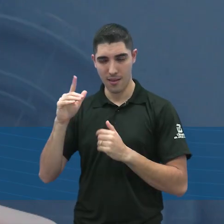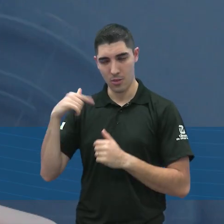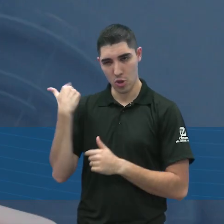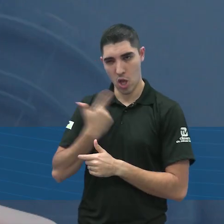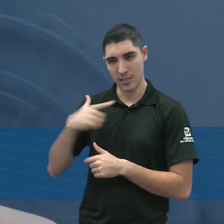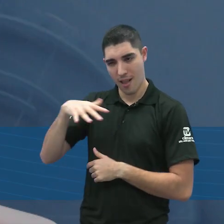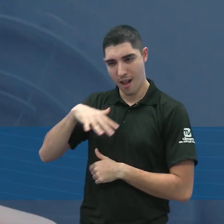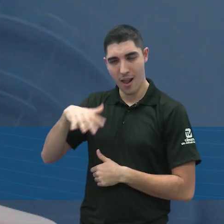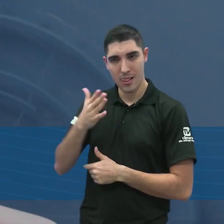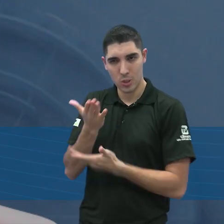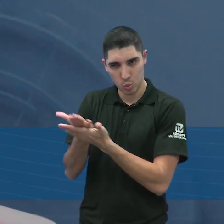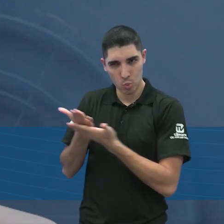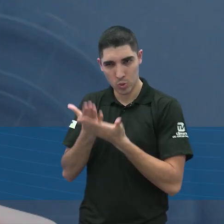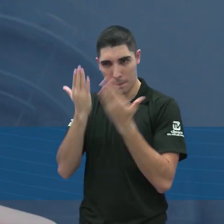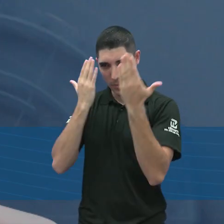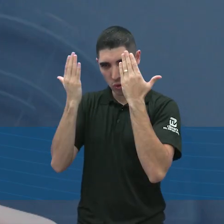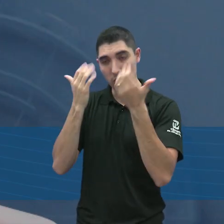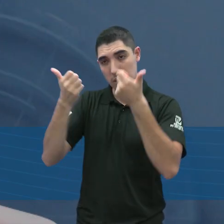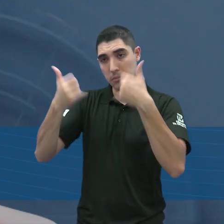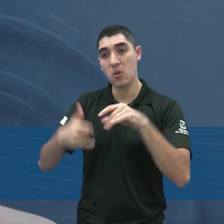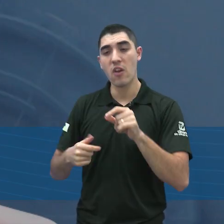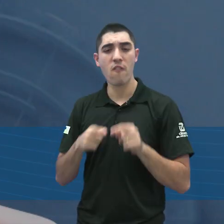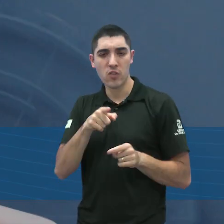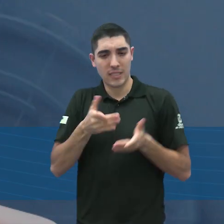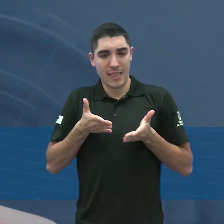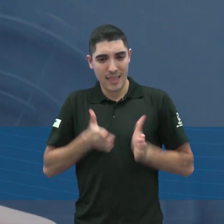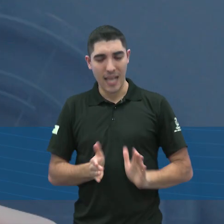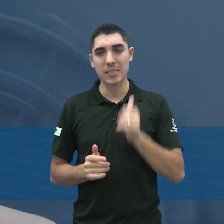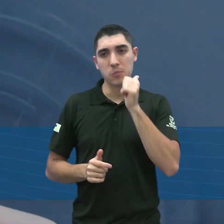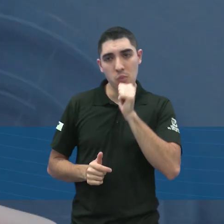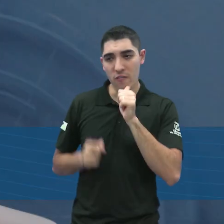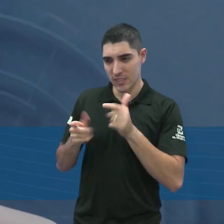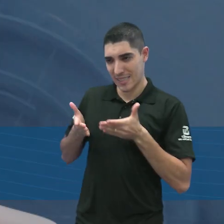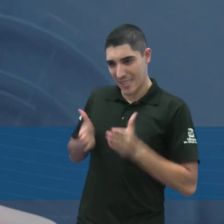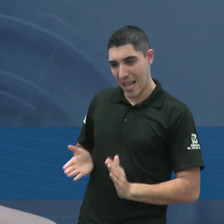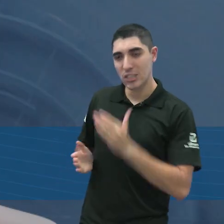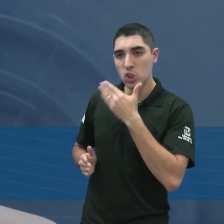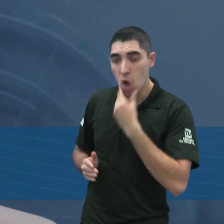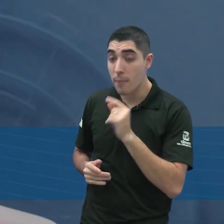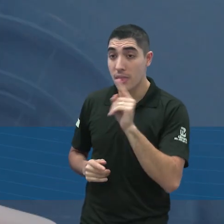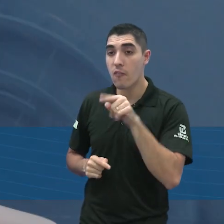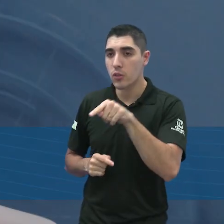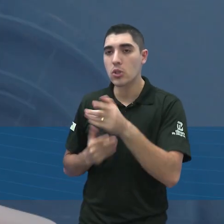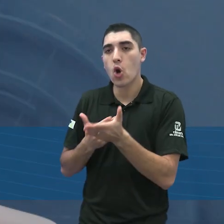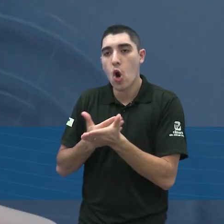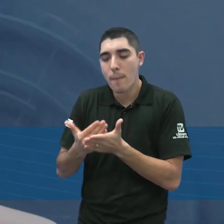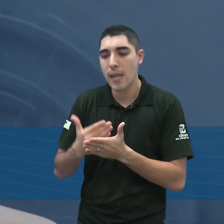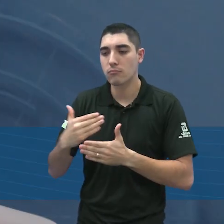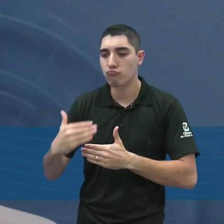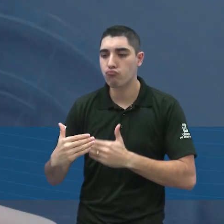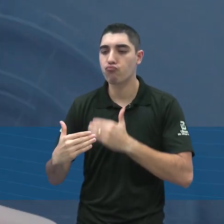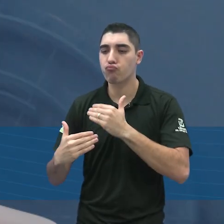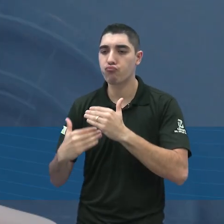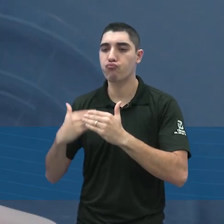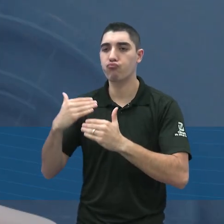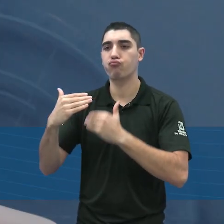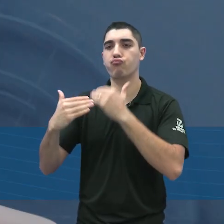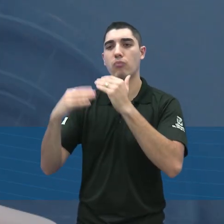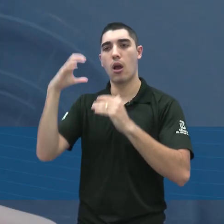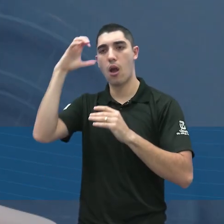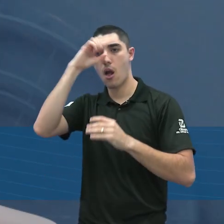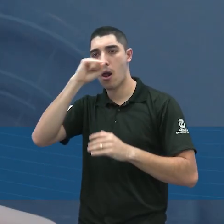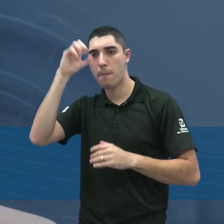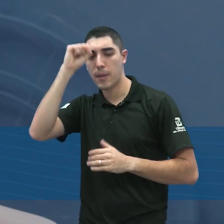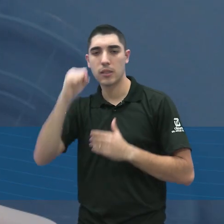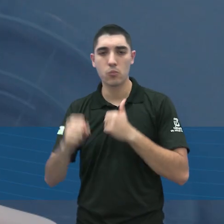psicologia, a psicologia diz que não se nasce mulher, não se nasce homem, vai se tornando. Então, tudo que a gente